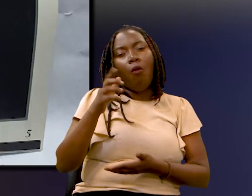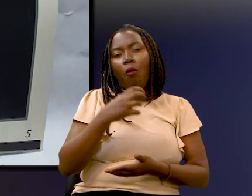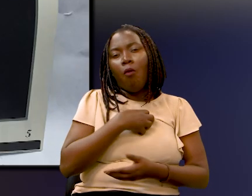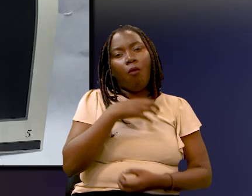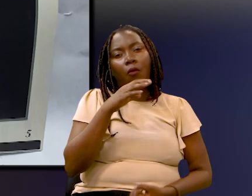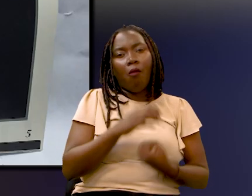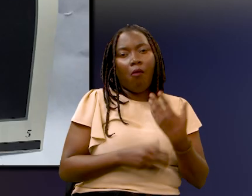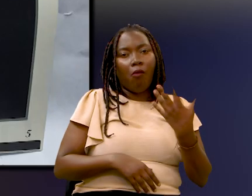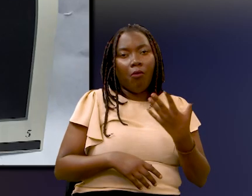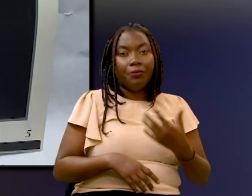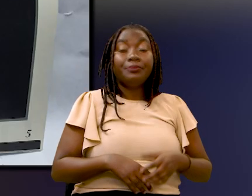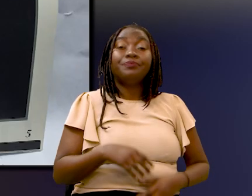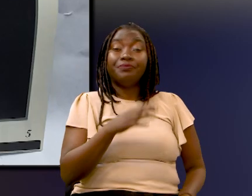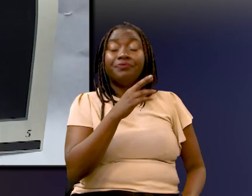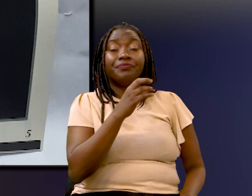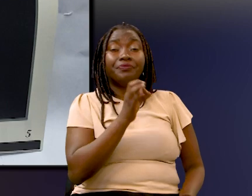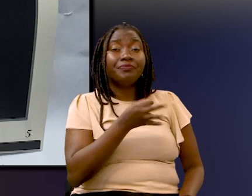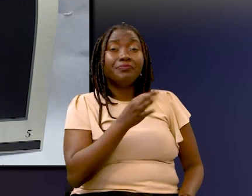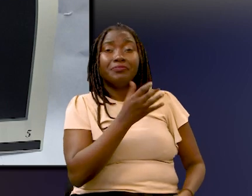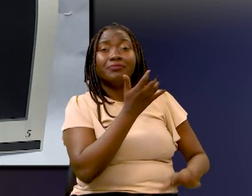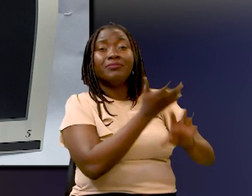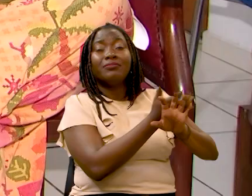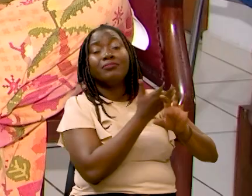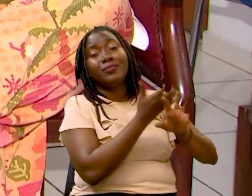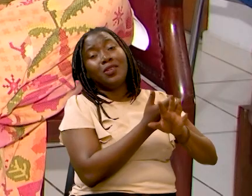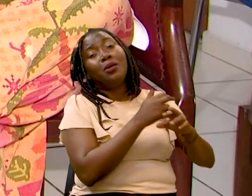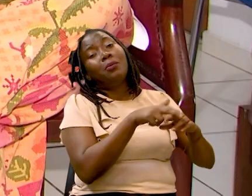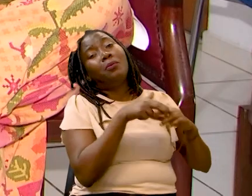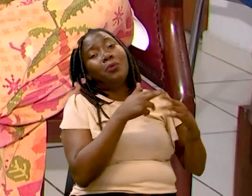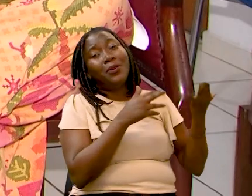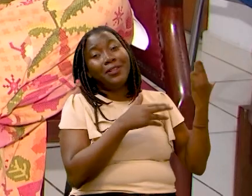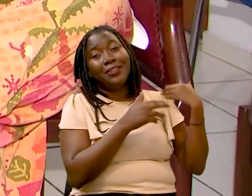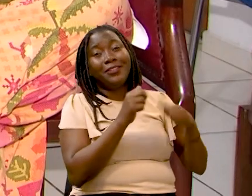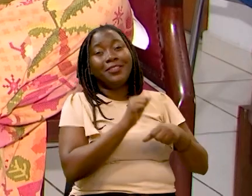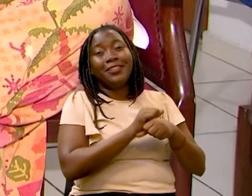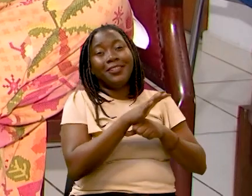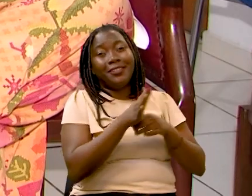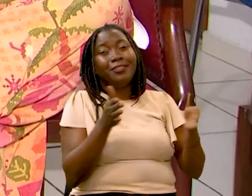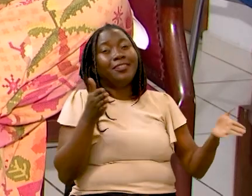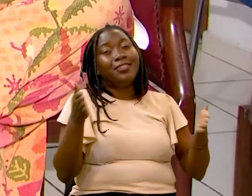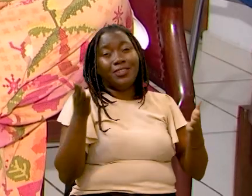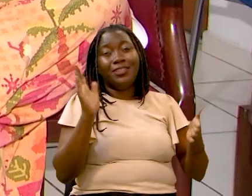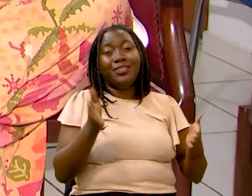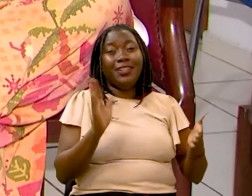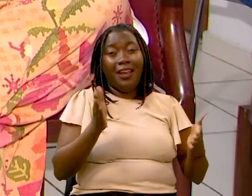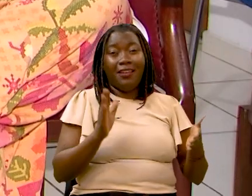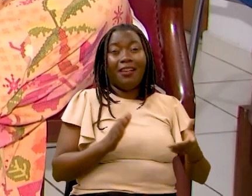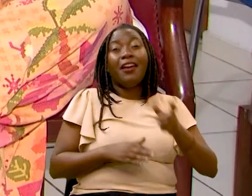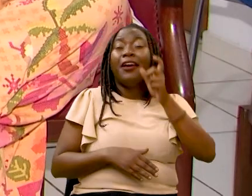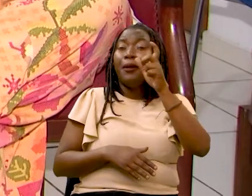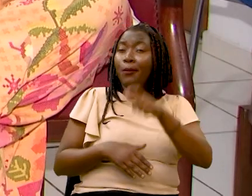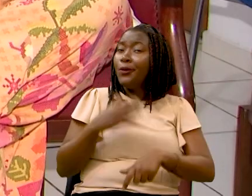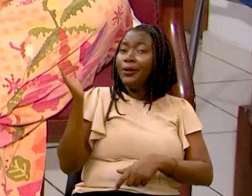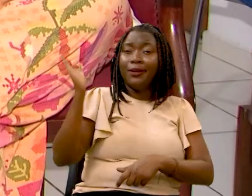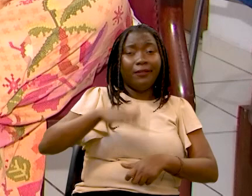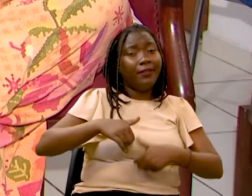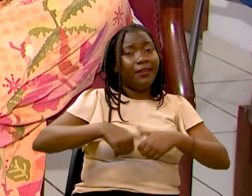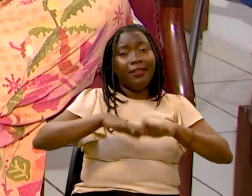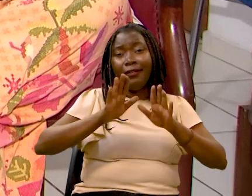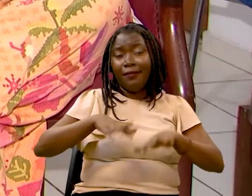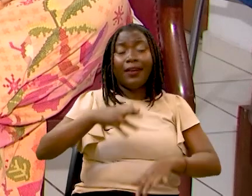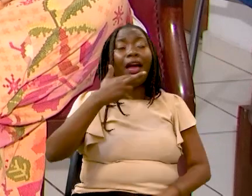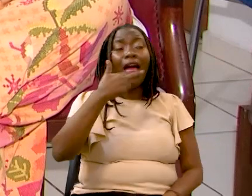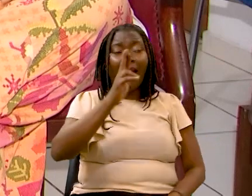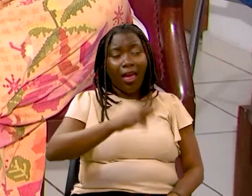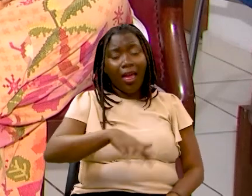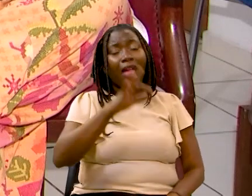vou fechar o escritório e fazer um outro modelo de atendimento. Exatamente. Aí ficamos tudo no virtual, porque já era assim, né, que estava na pandemia. E